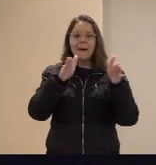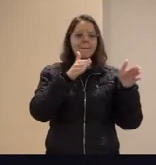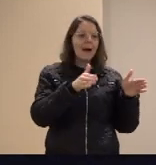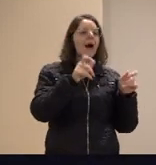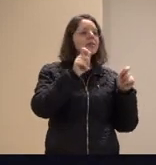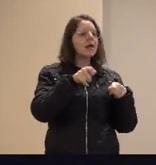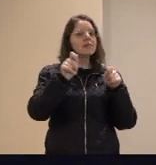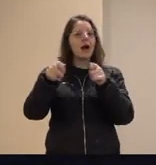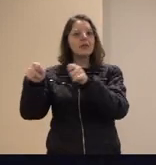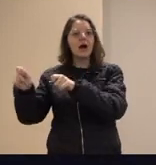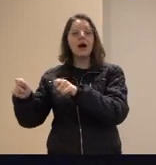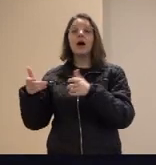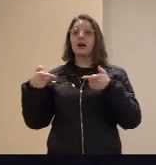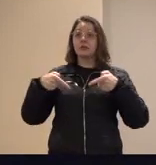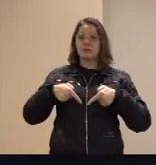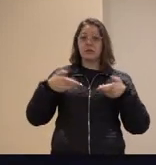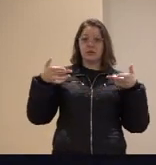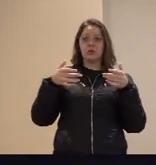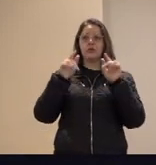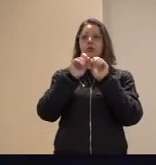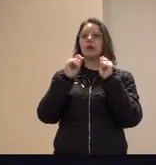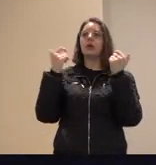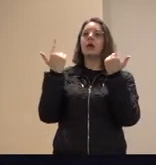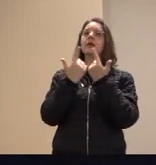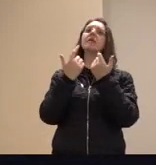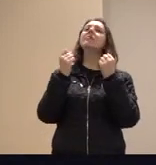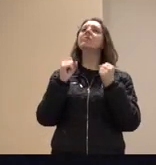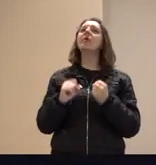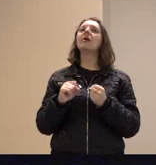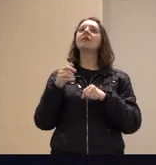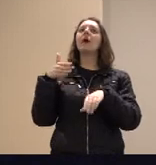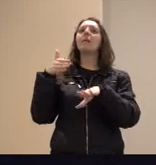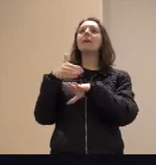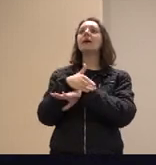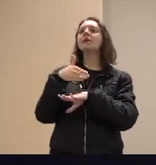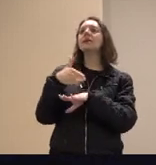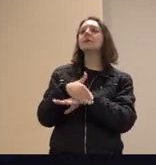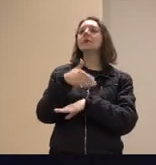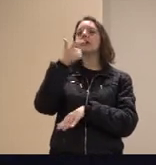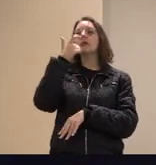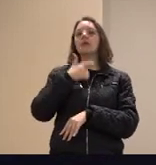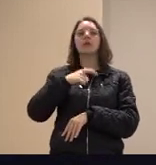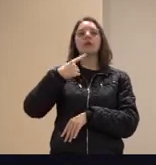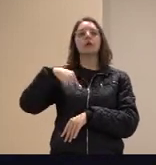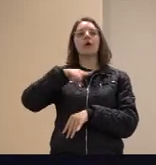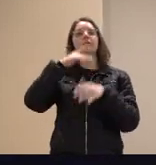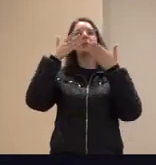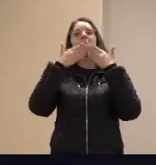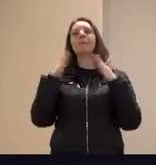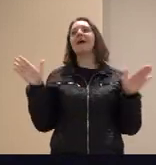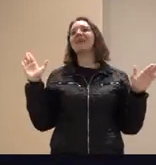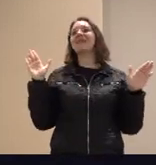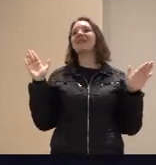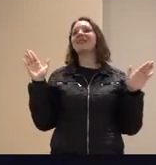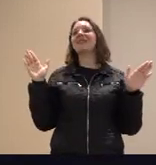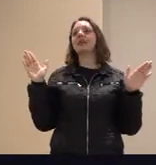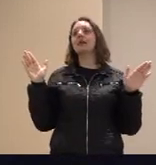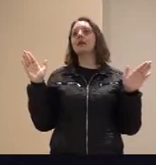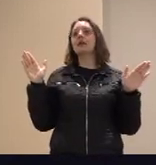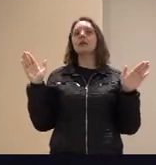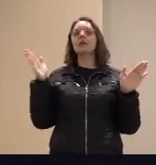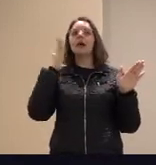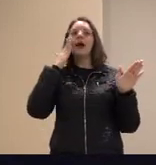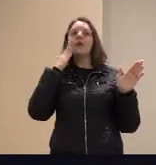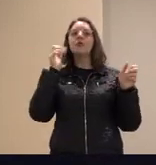esteja dando aqui hoje a sua participação nesse sentido, de ser um articulador, de ser um fomentador, junto